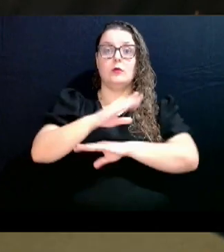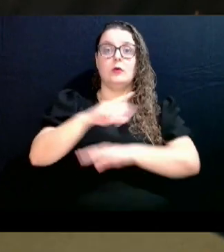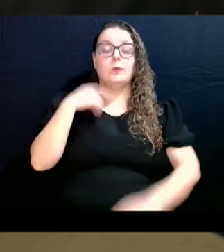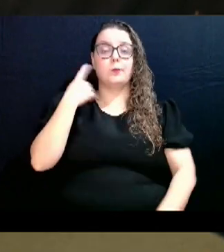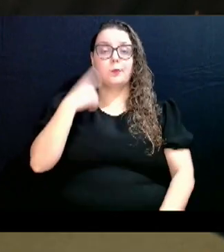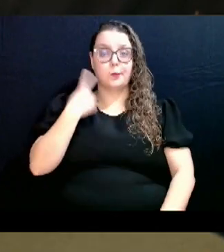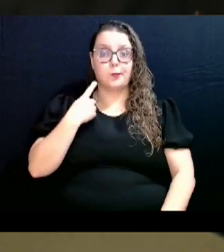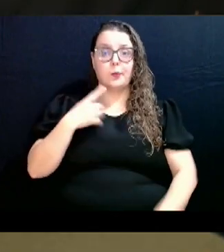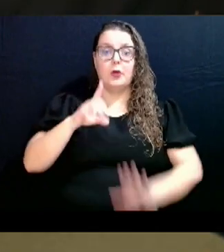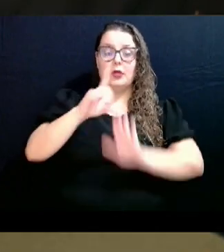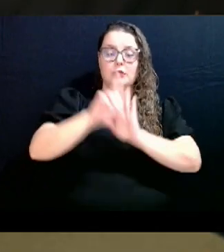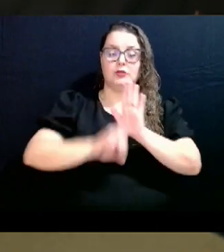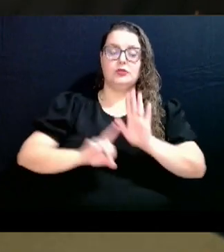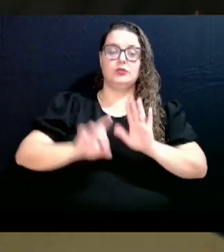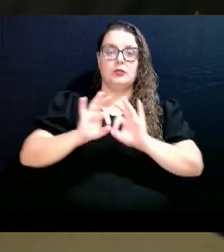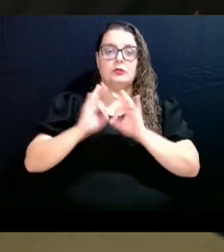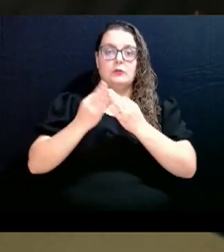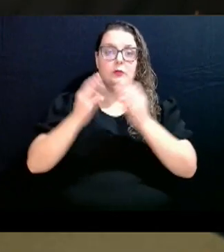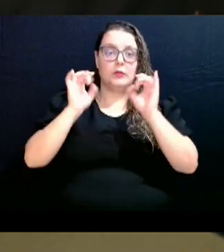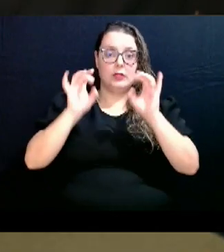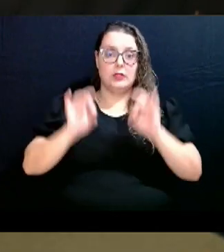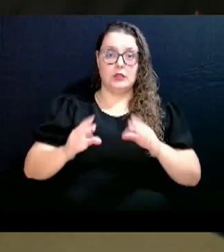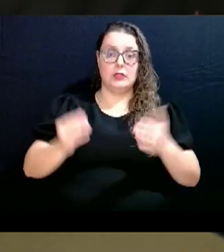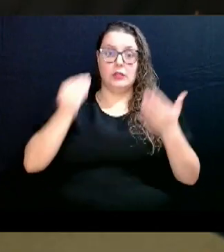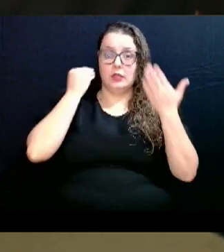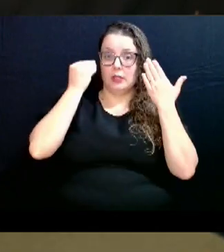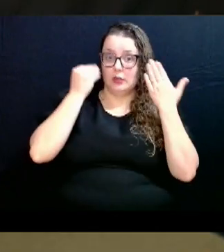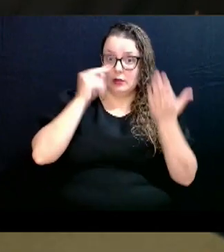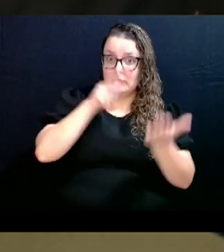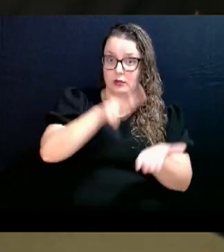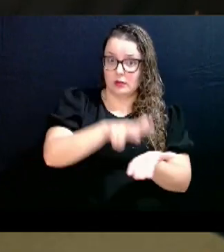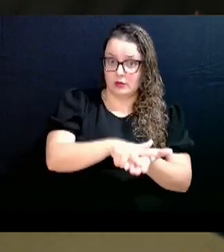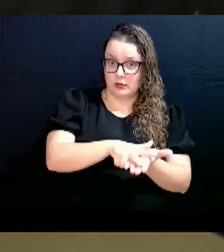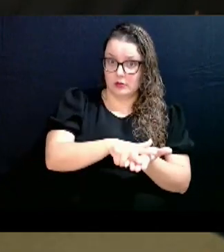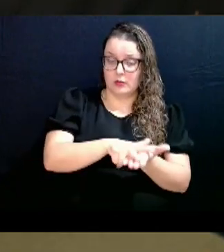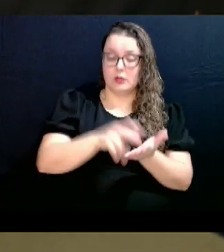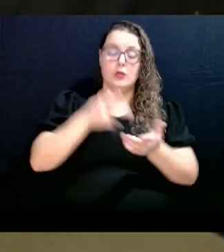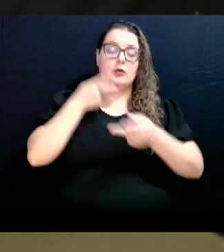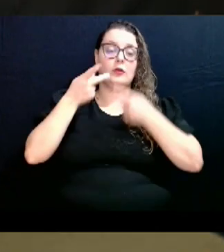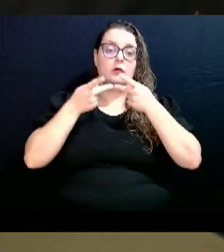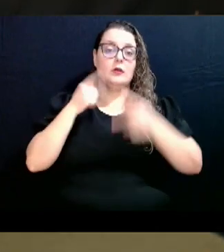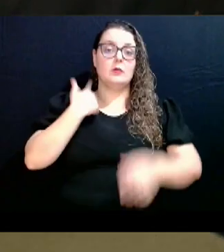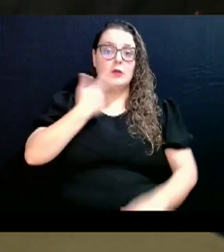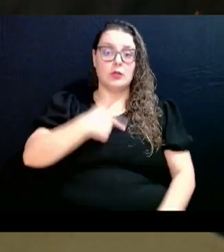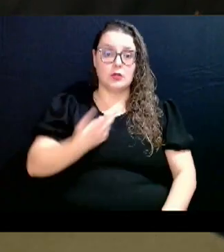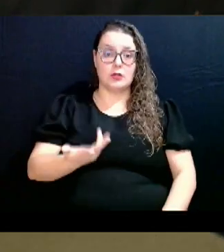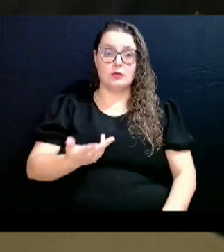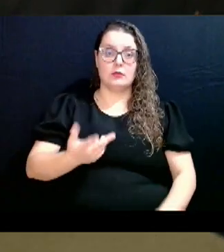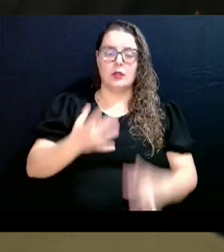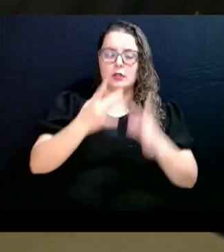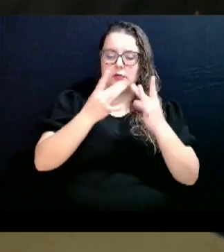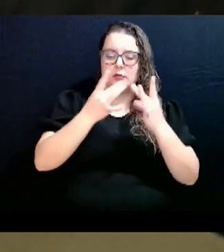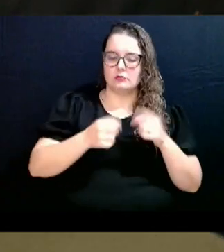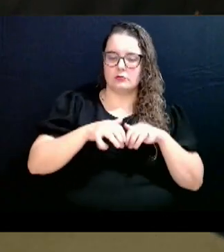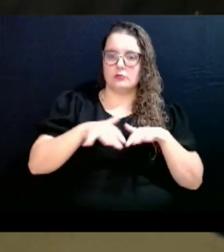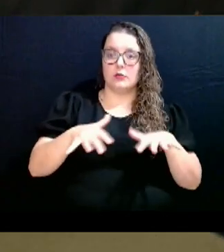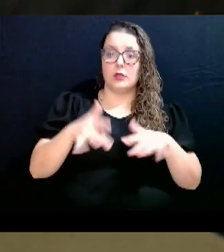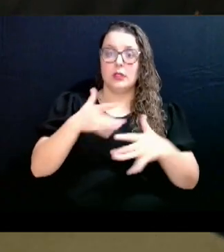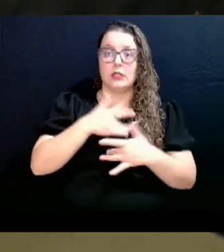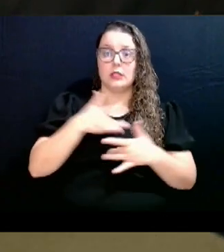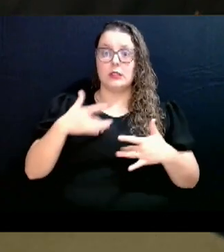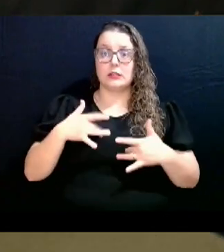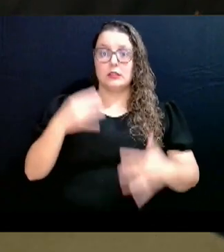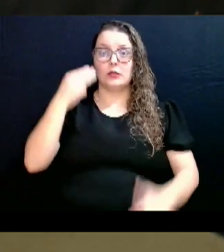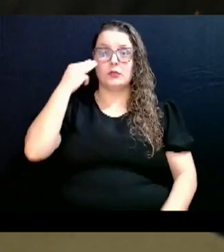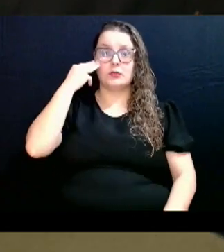da família, também uma psicanalista, que vai falar para a gente todo esse desdobramento na questão da saúde mental dessa